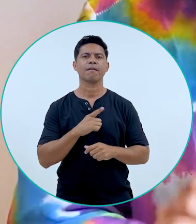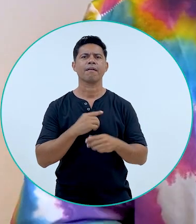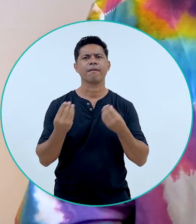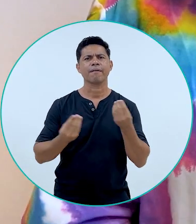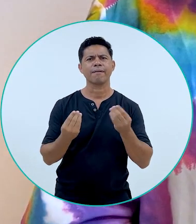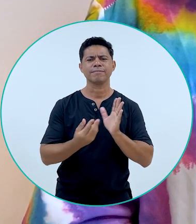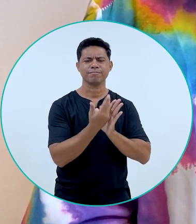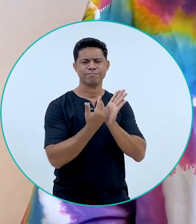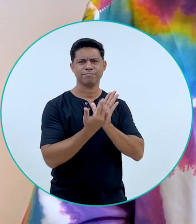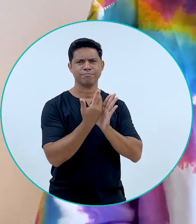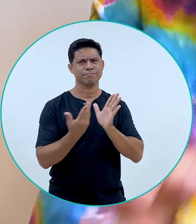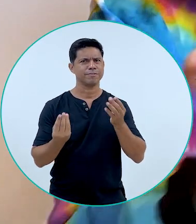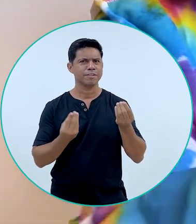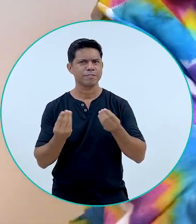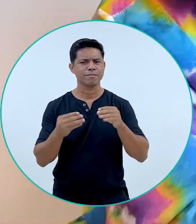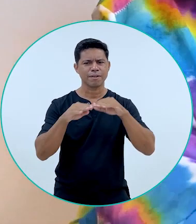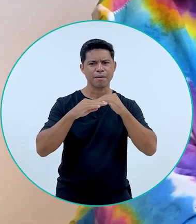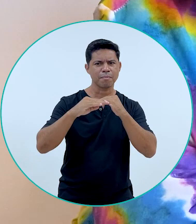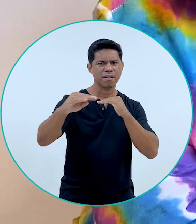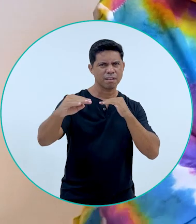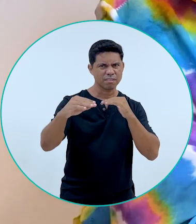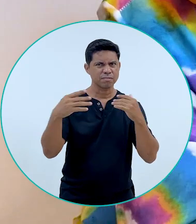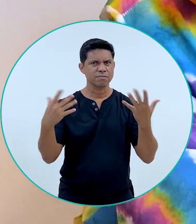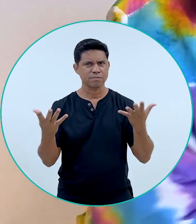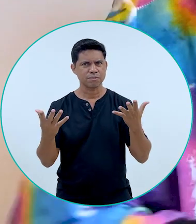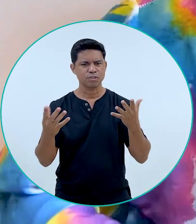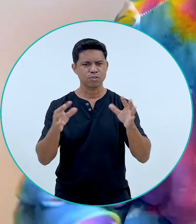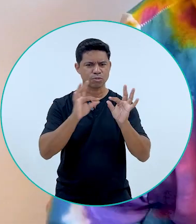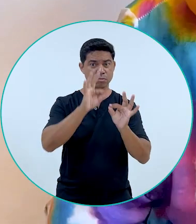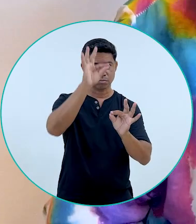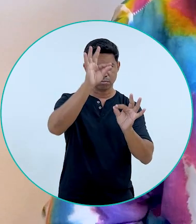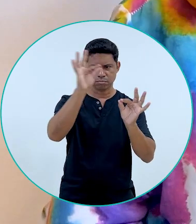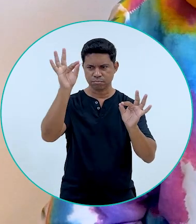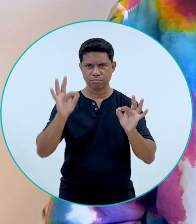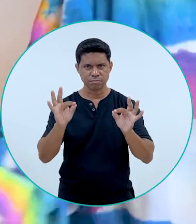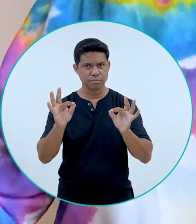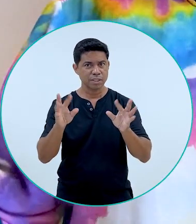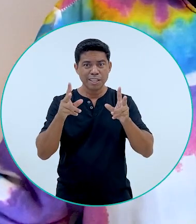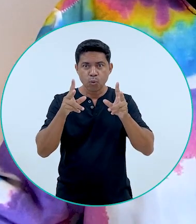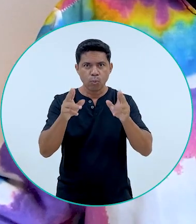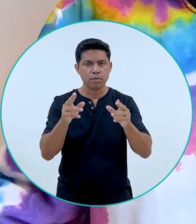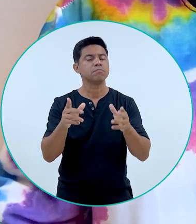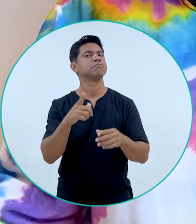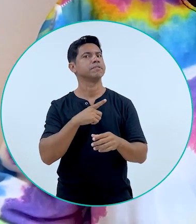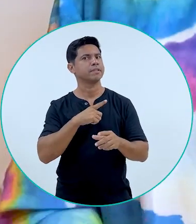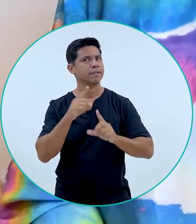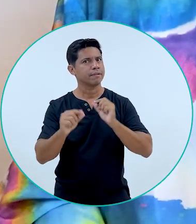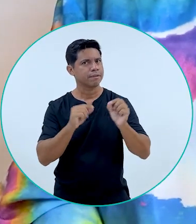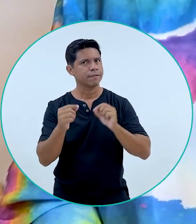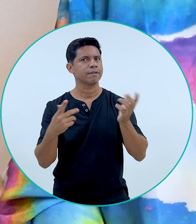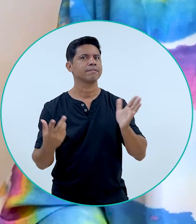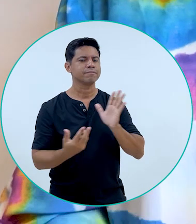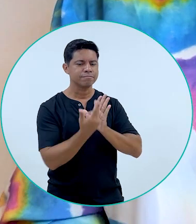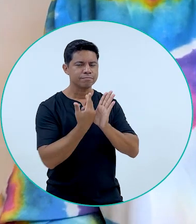Existem figuras geométricas planas com todos os ângulos internos da mesma medida? Mas é claro que existem! As